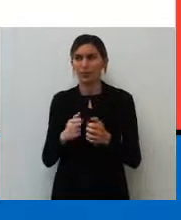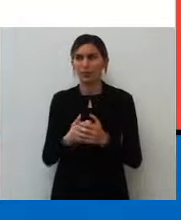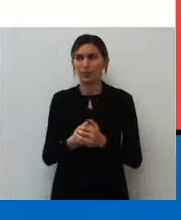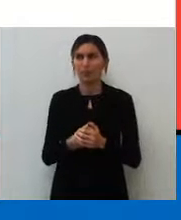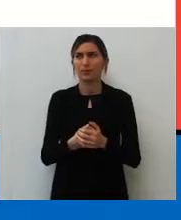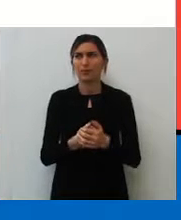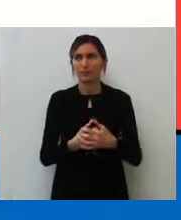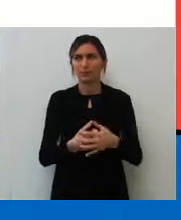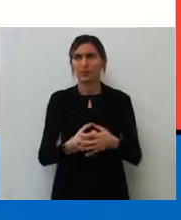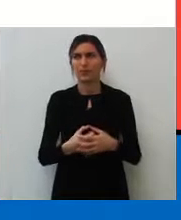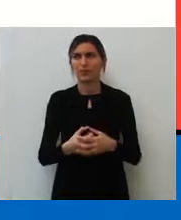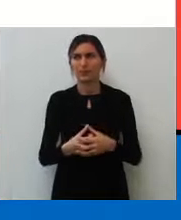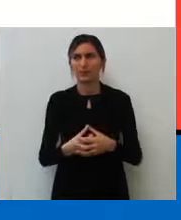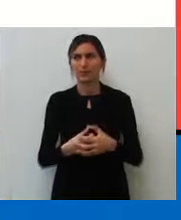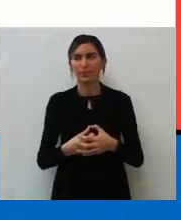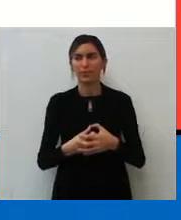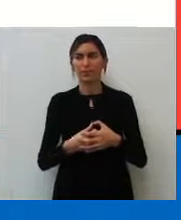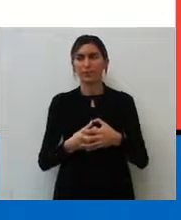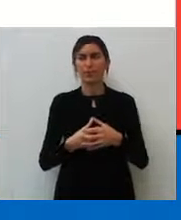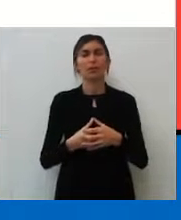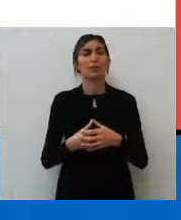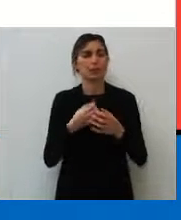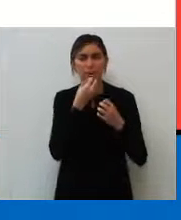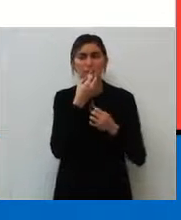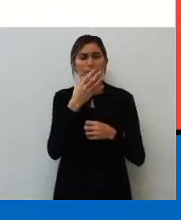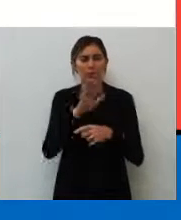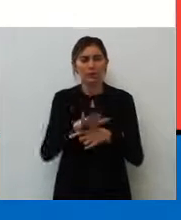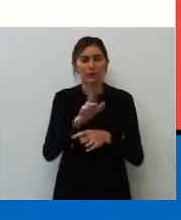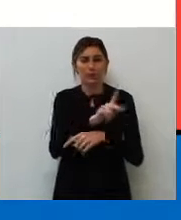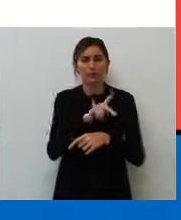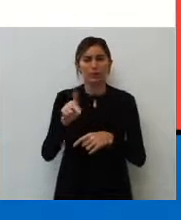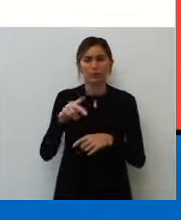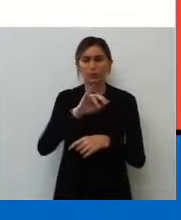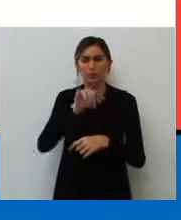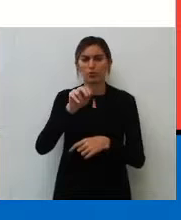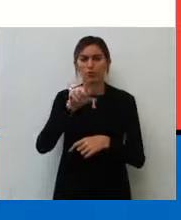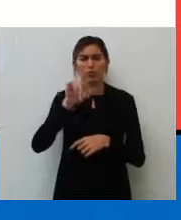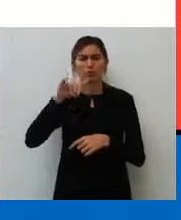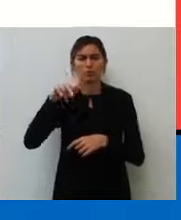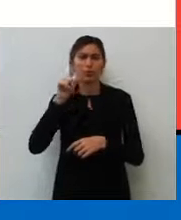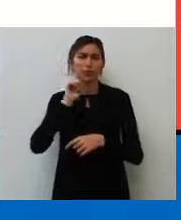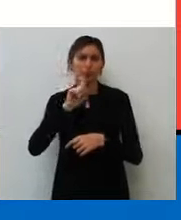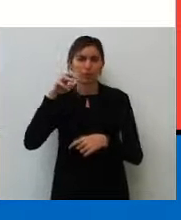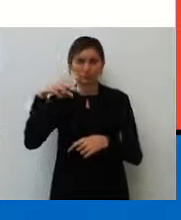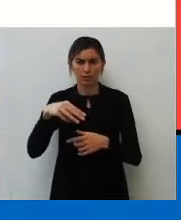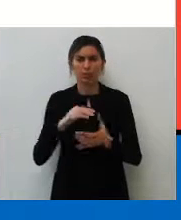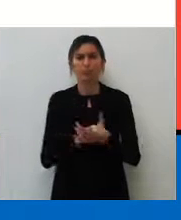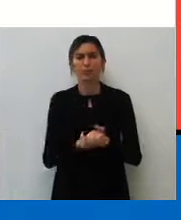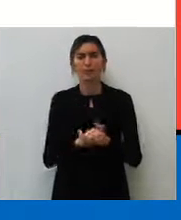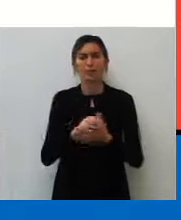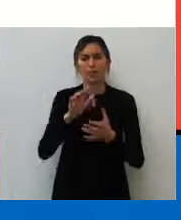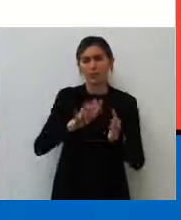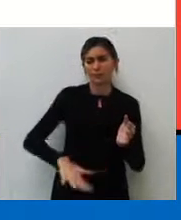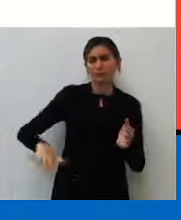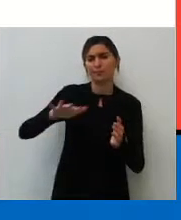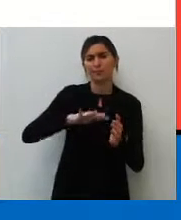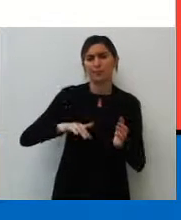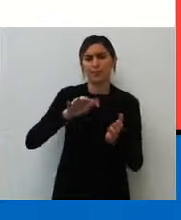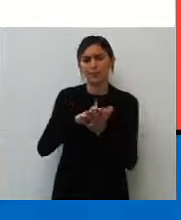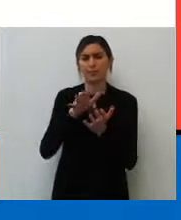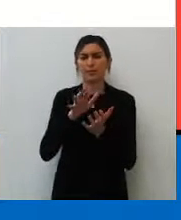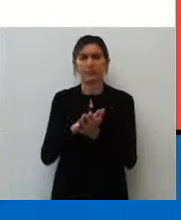olha vamos lá boa tarde professor me chamo juliano em moreno região metropolitana